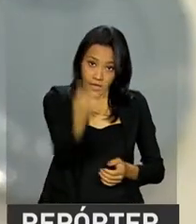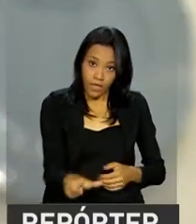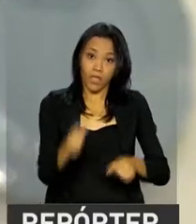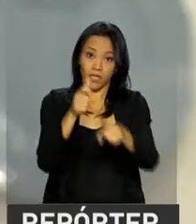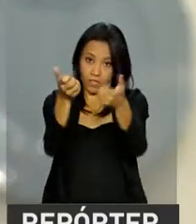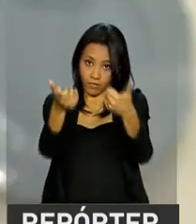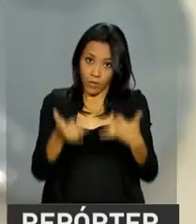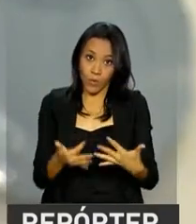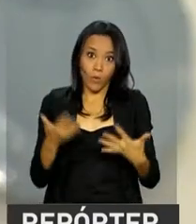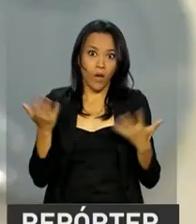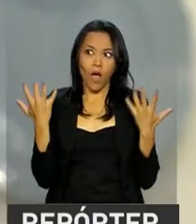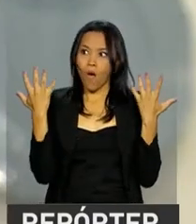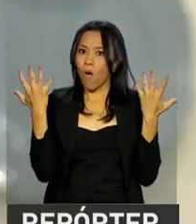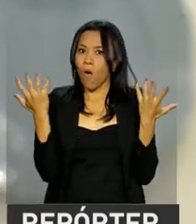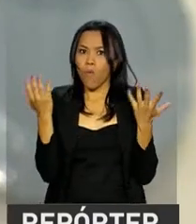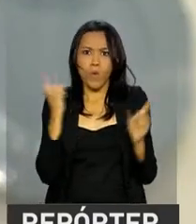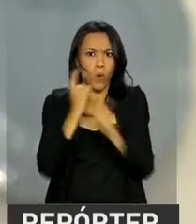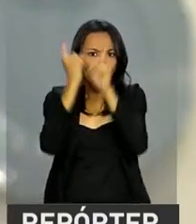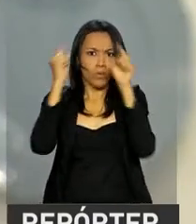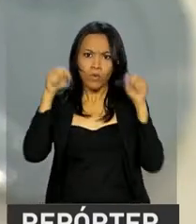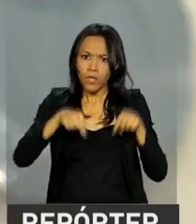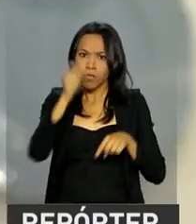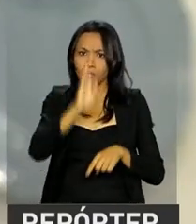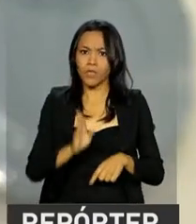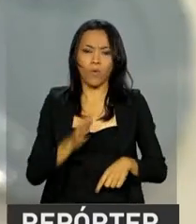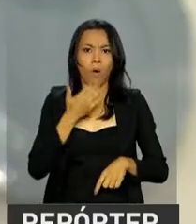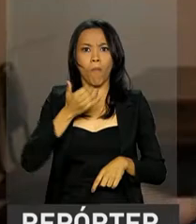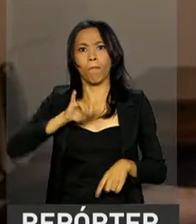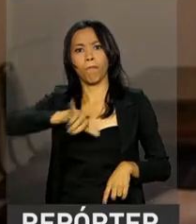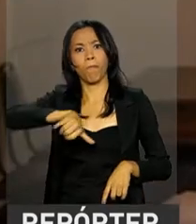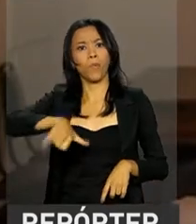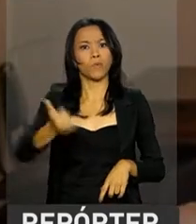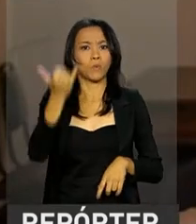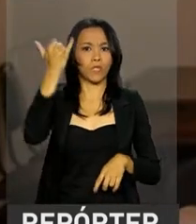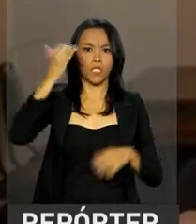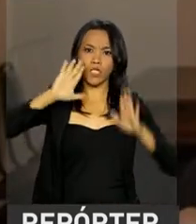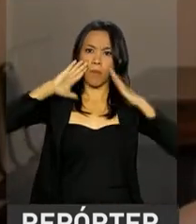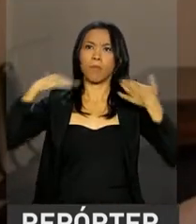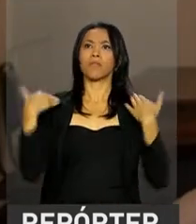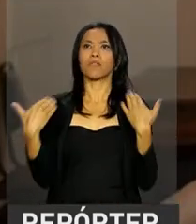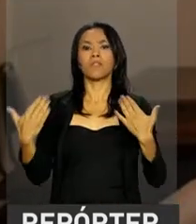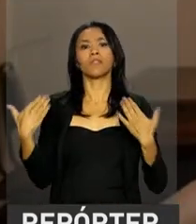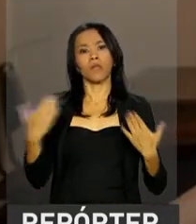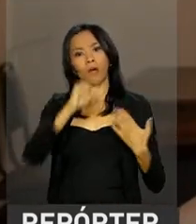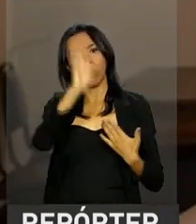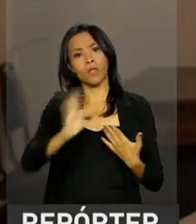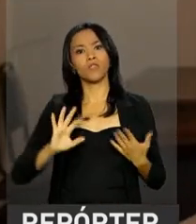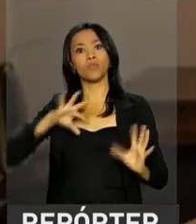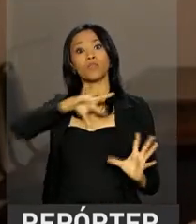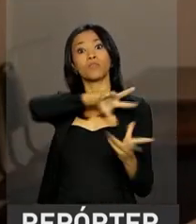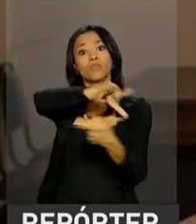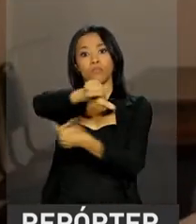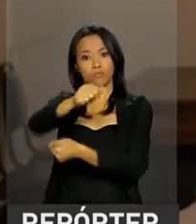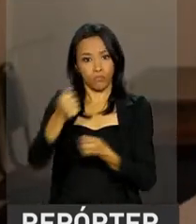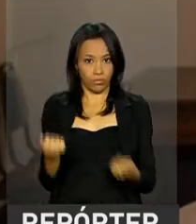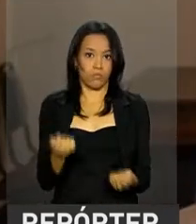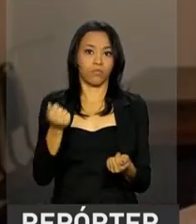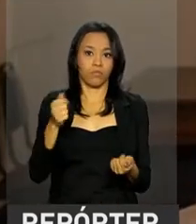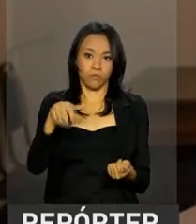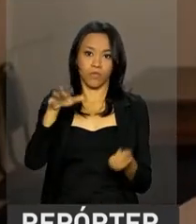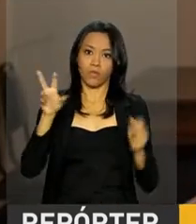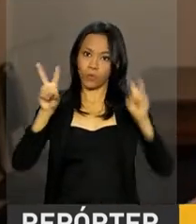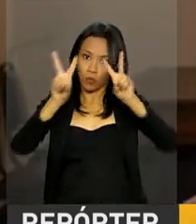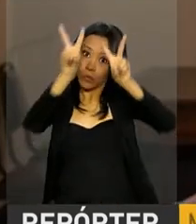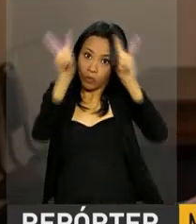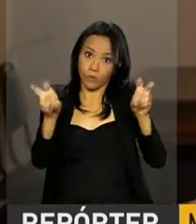dessa importância é uma oportunidade de posicionar o brasil como protagonista no cenário econômico internacional que insere o brasil